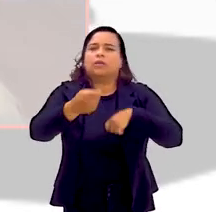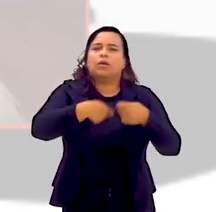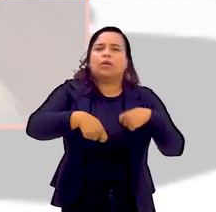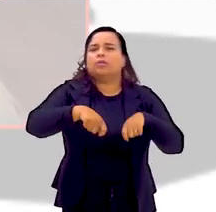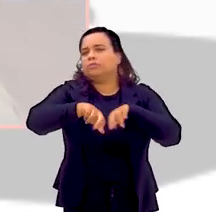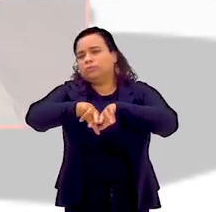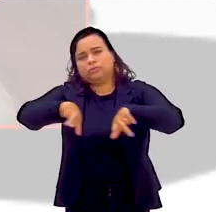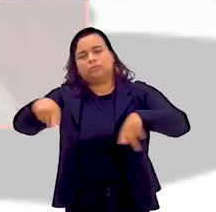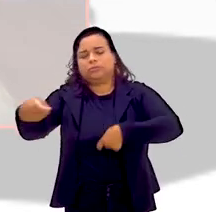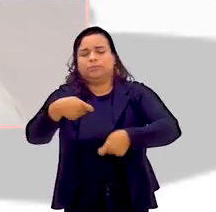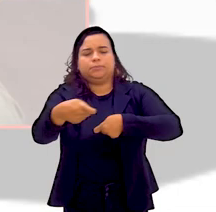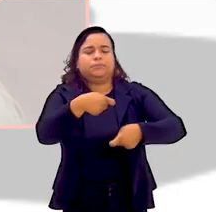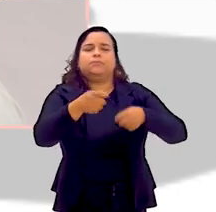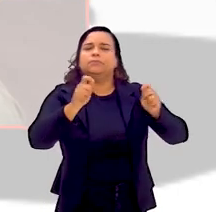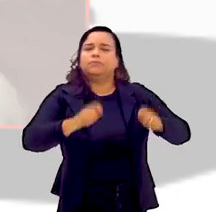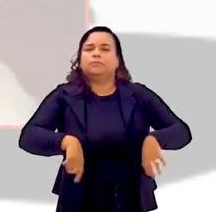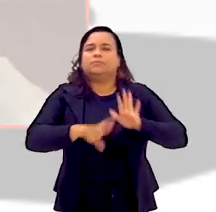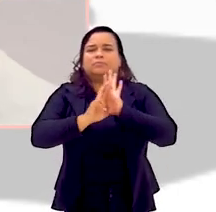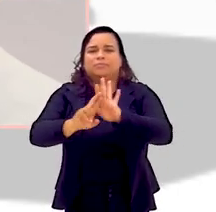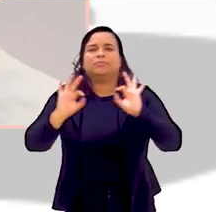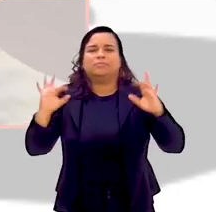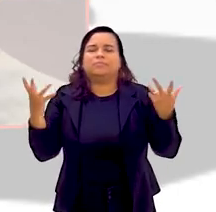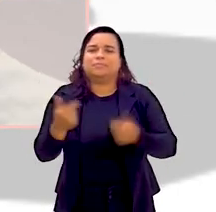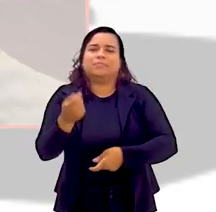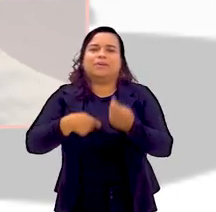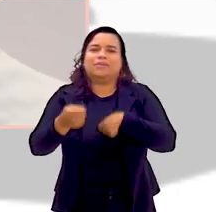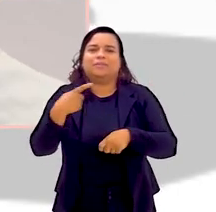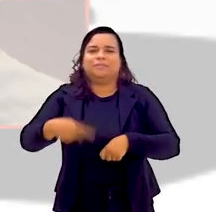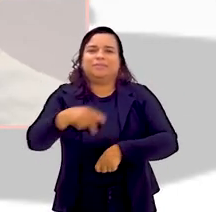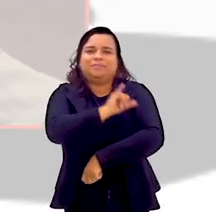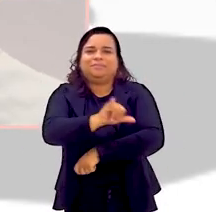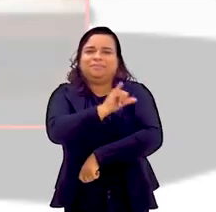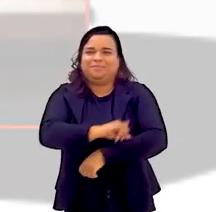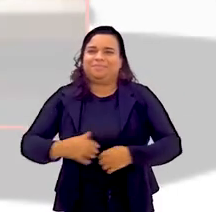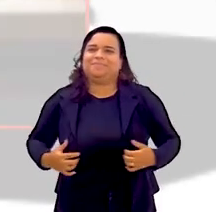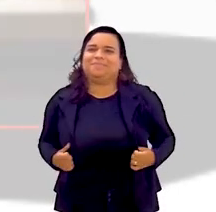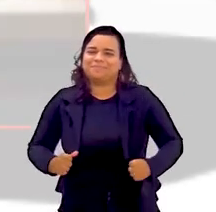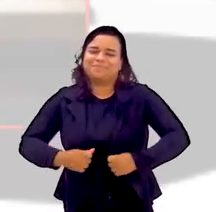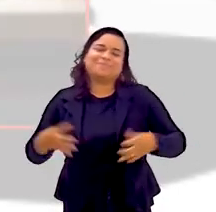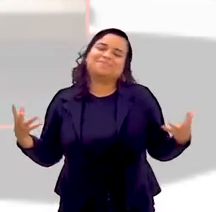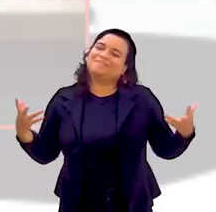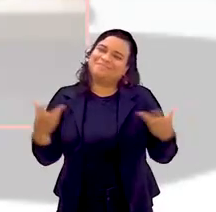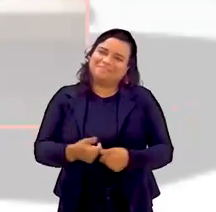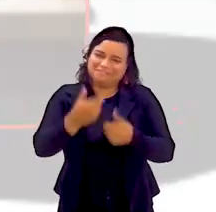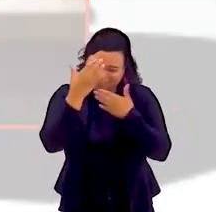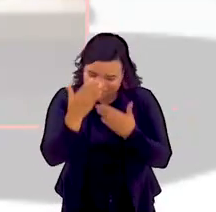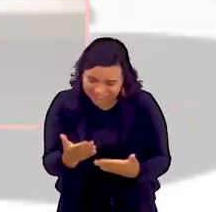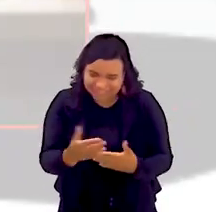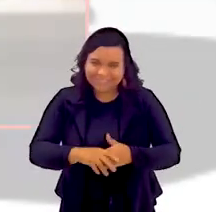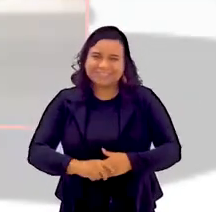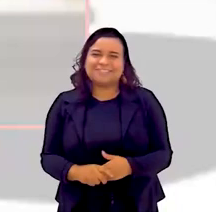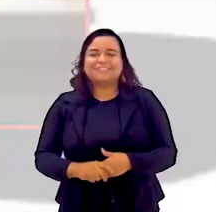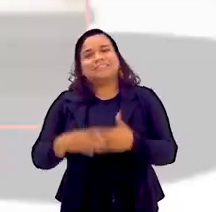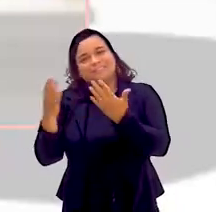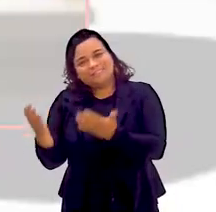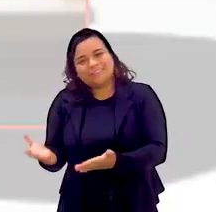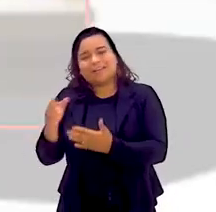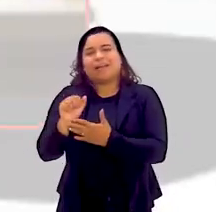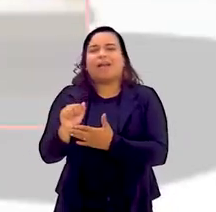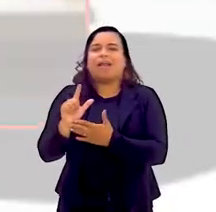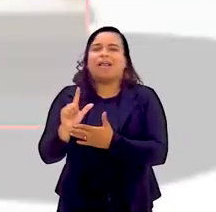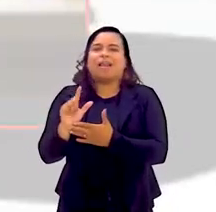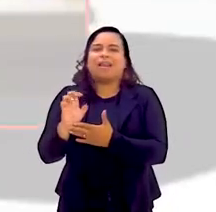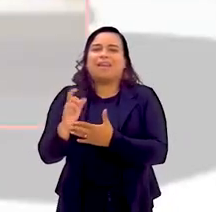negócios a serem feitos, que vão se representar muito para a economia fluminense. Que maravilha, muito obrigada a você,